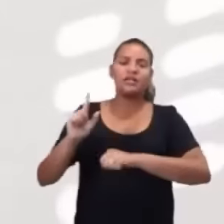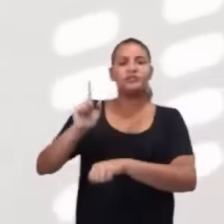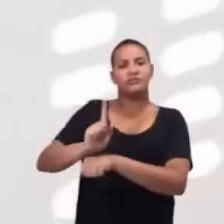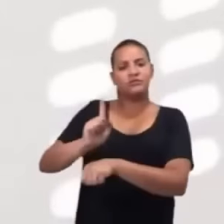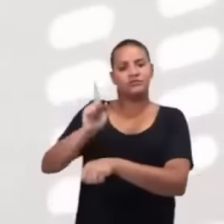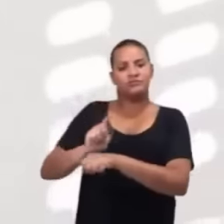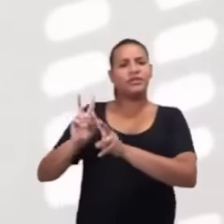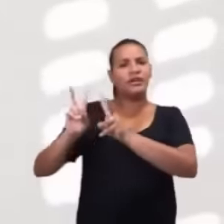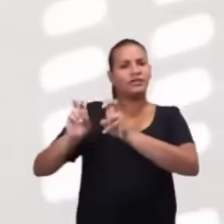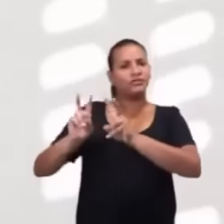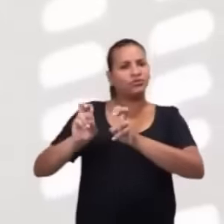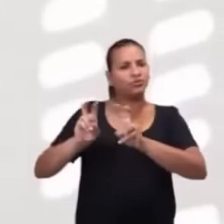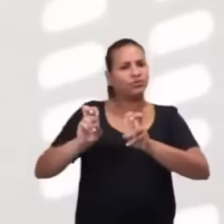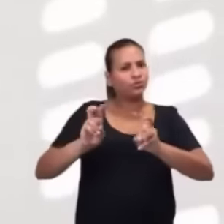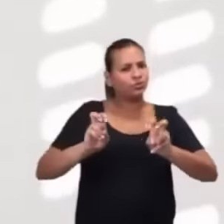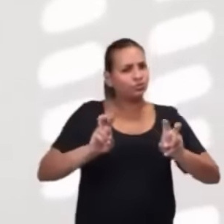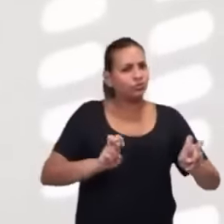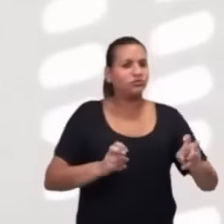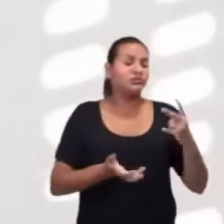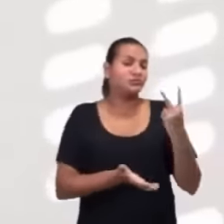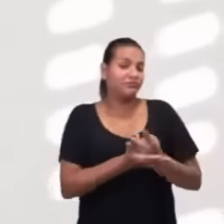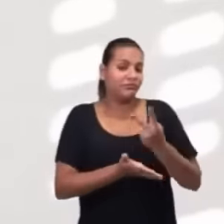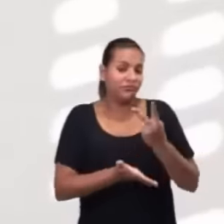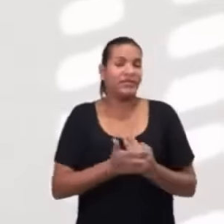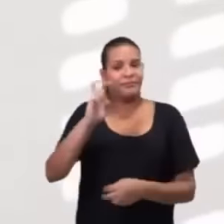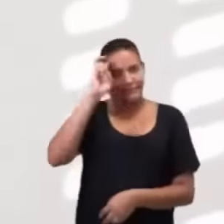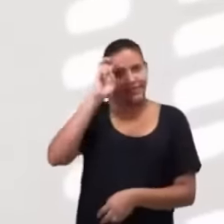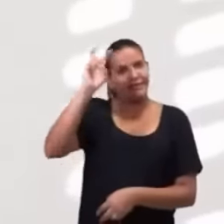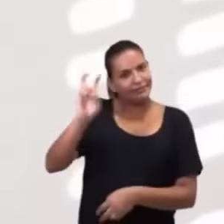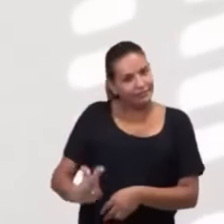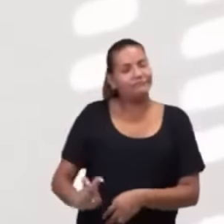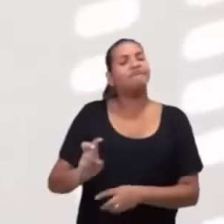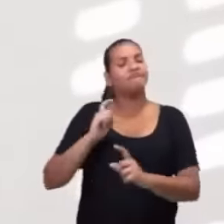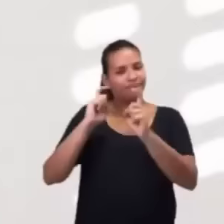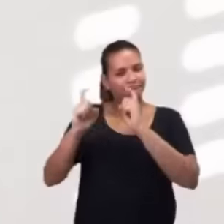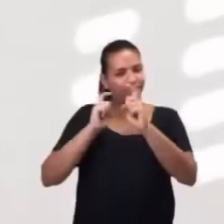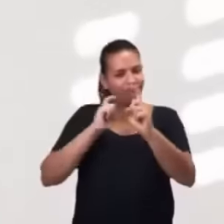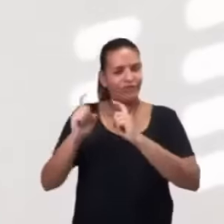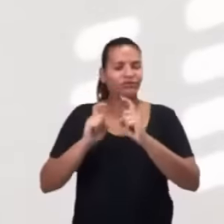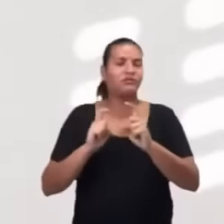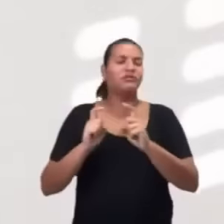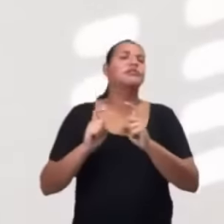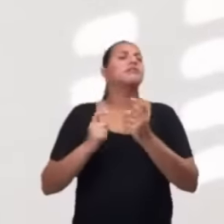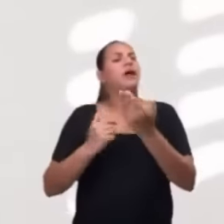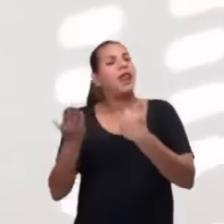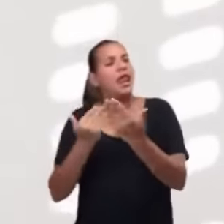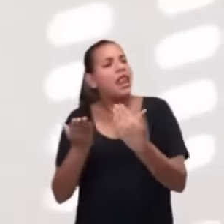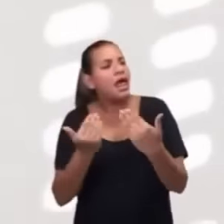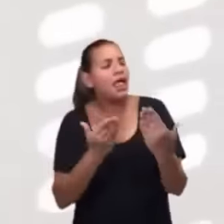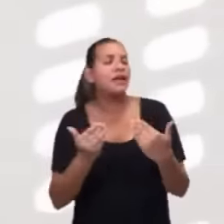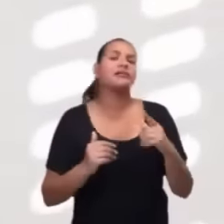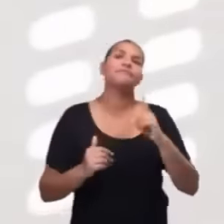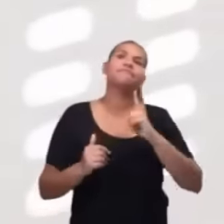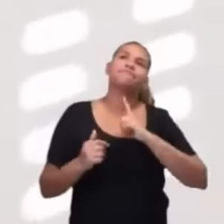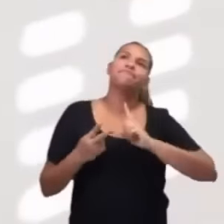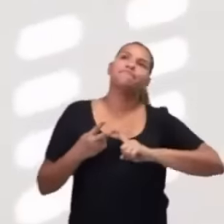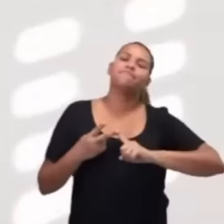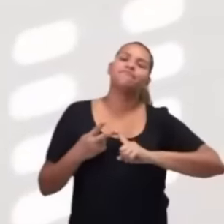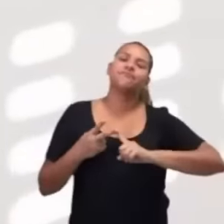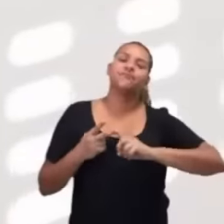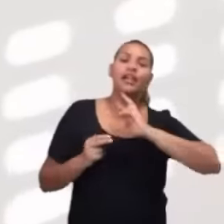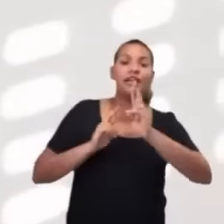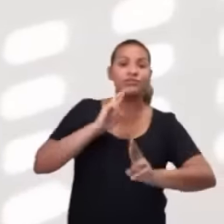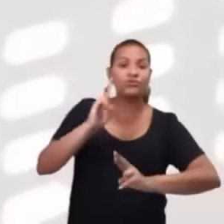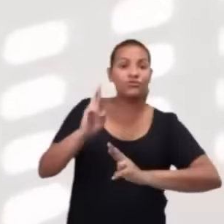Tudo que nós queremos falar na semana, nós conversamos com eles na quinta-feira, nós analisamos resultados, nós